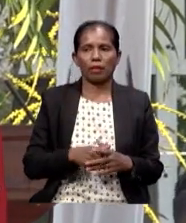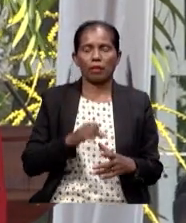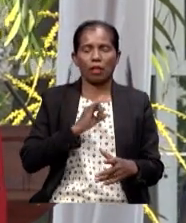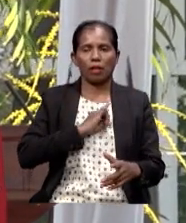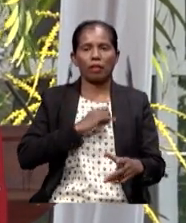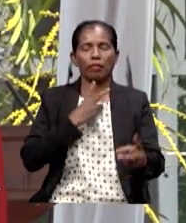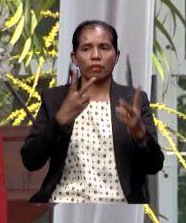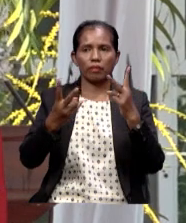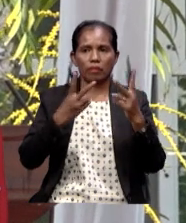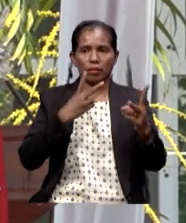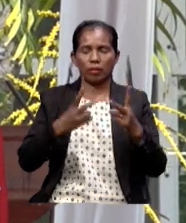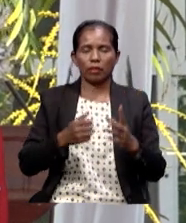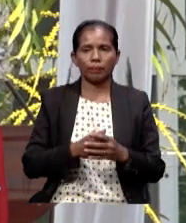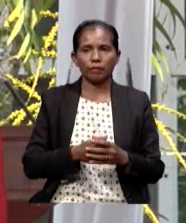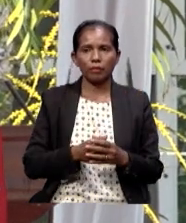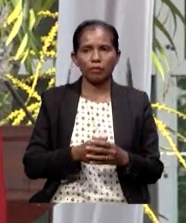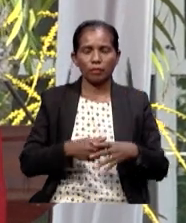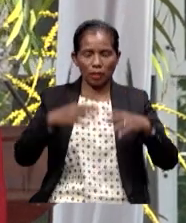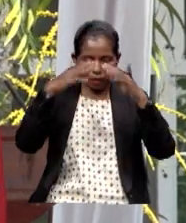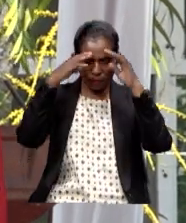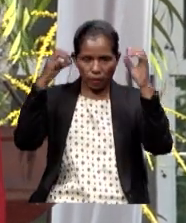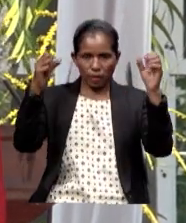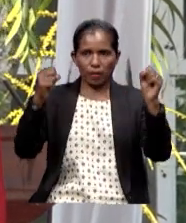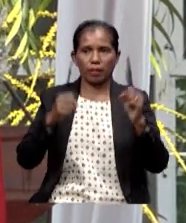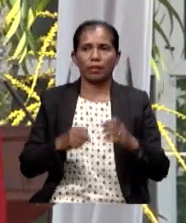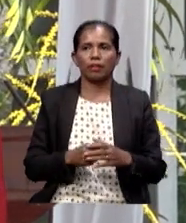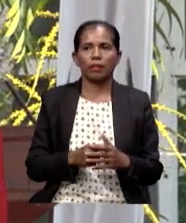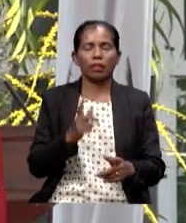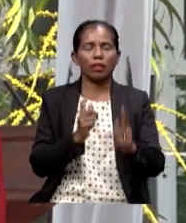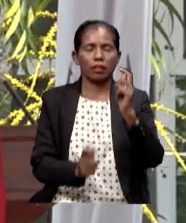visita Sua Excelência o Presidente do Tribunal